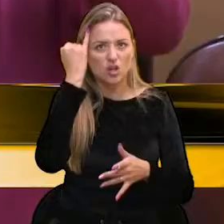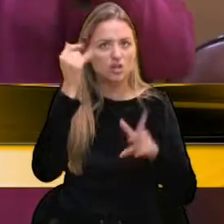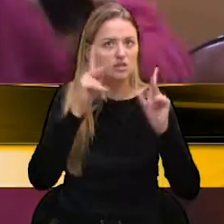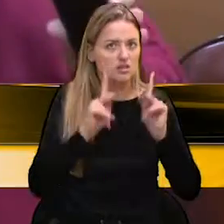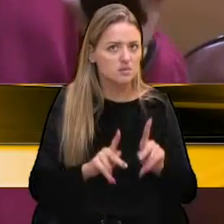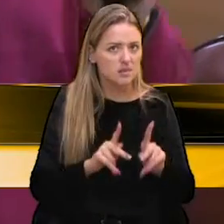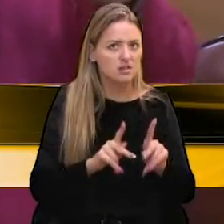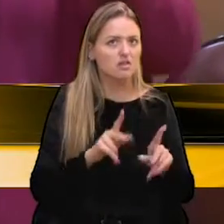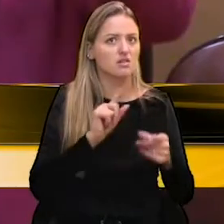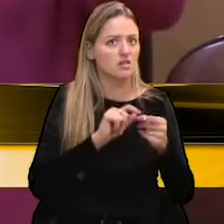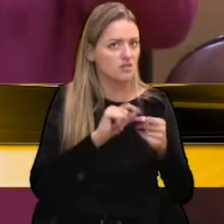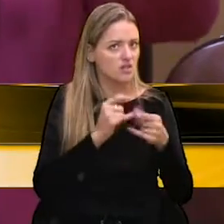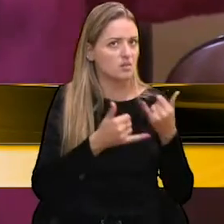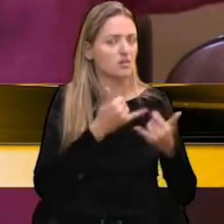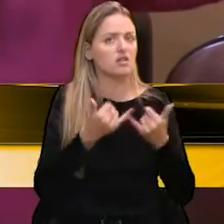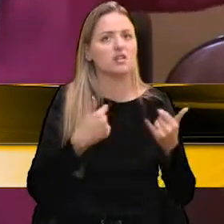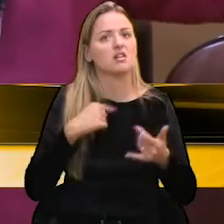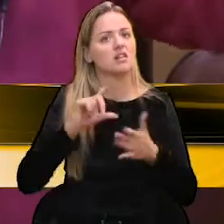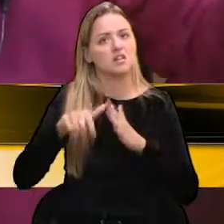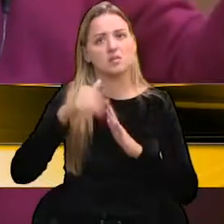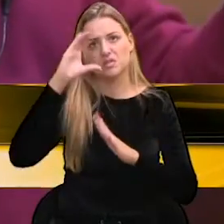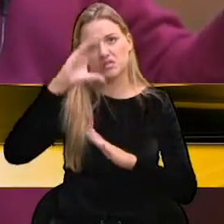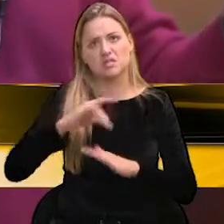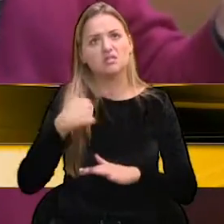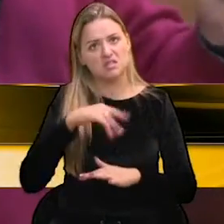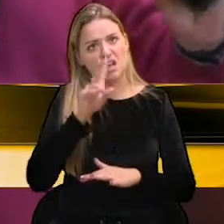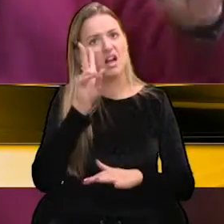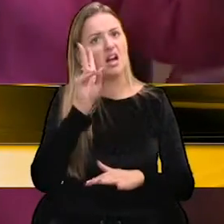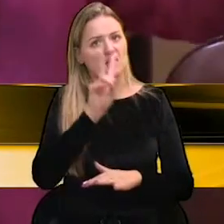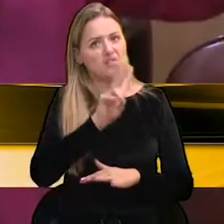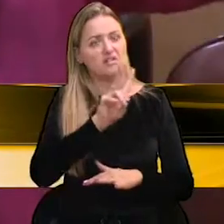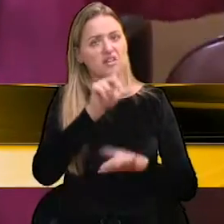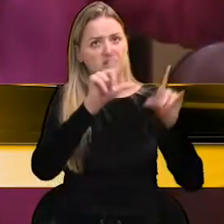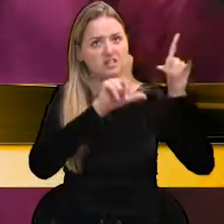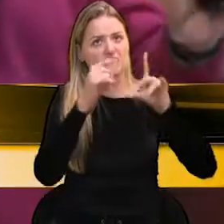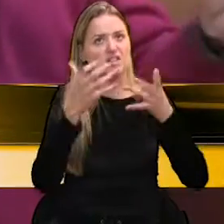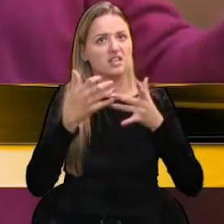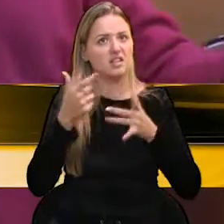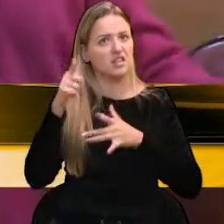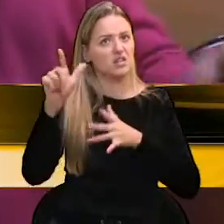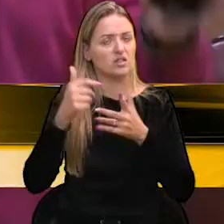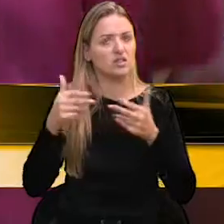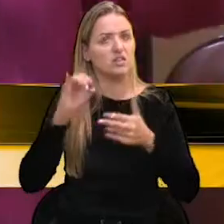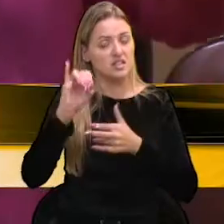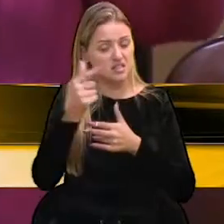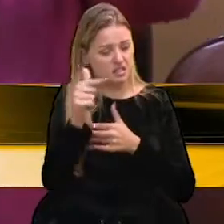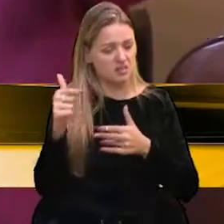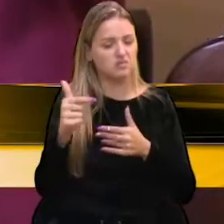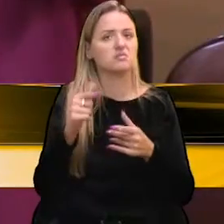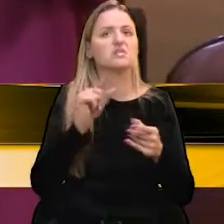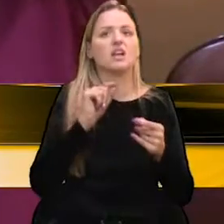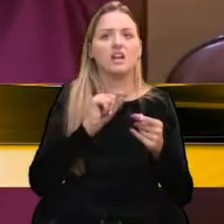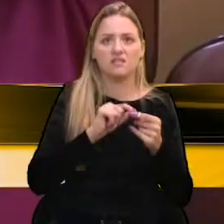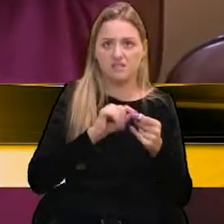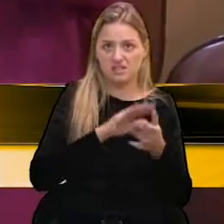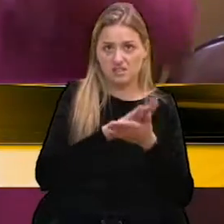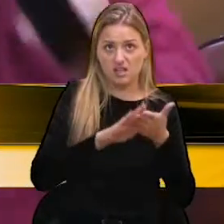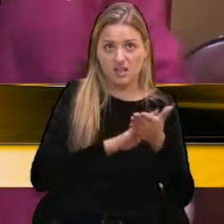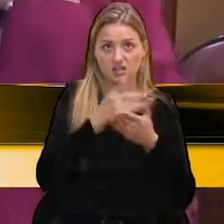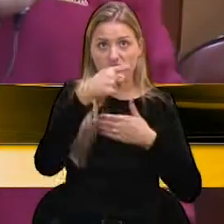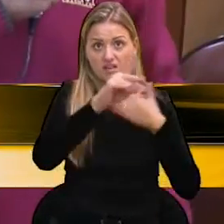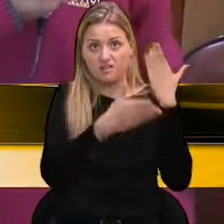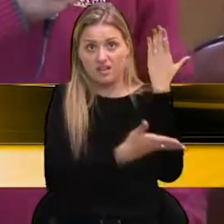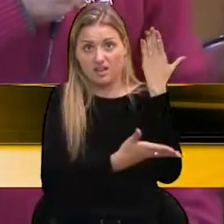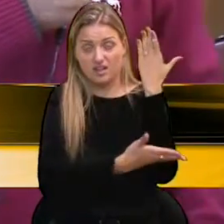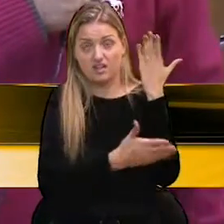presidente, queria que fique aqui. Daqui a pouco esse cidadão está assistindo aqui e busque outro caminho. Se não tem nada para fazer, repito, vai achar uma lenha, que tem